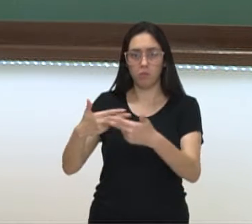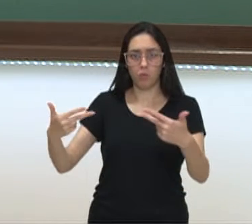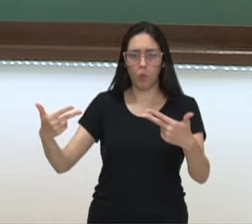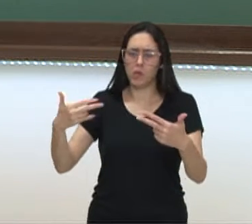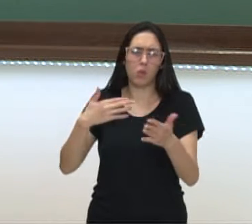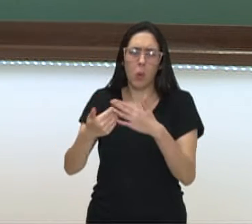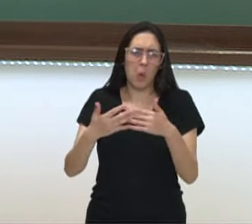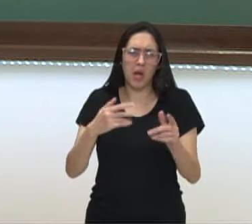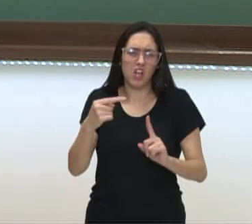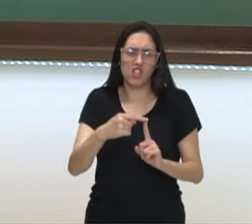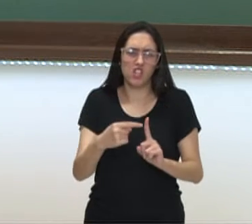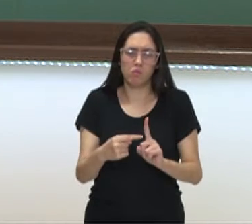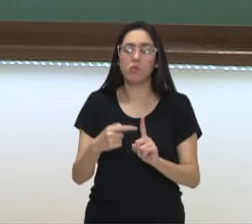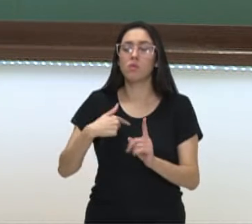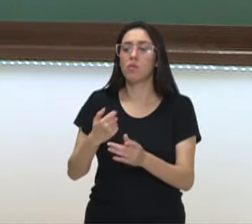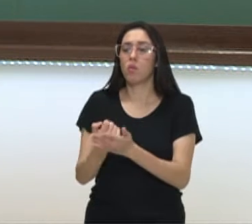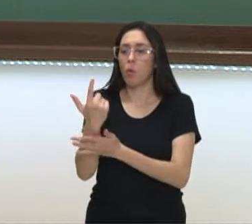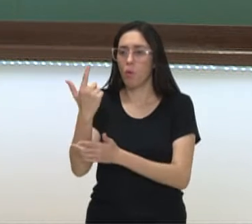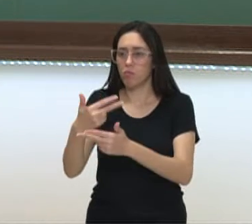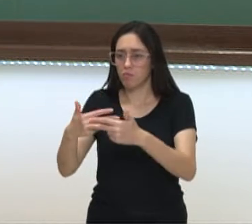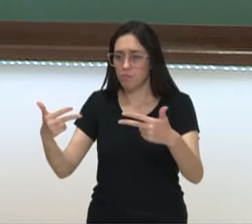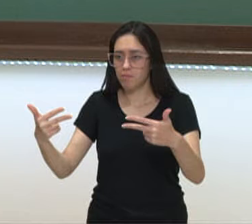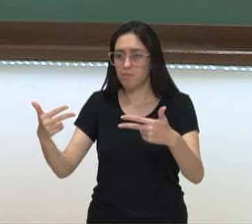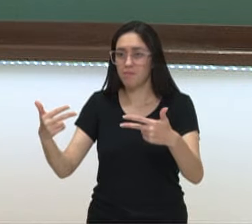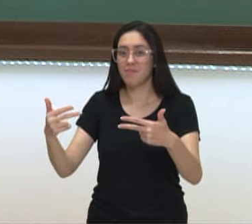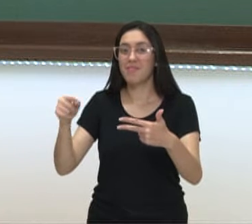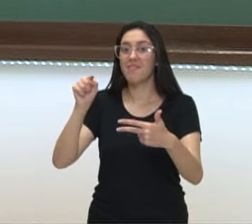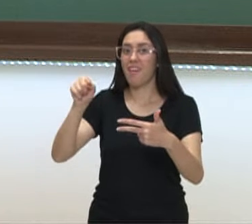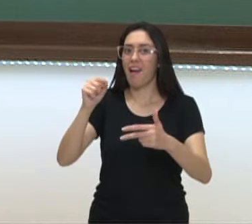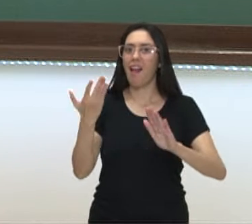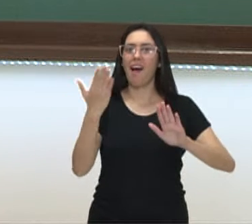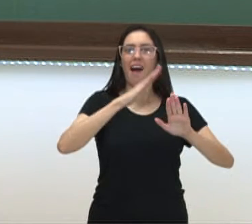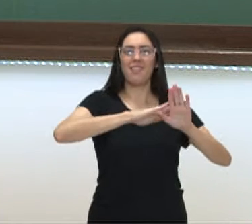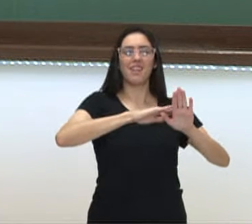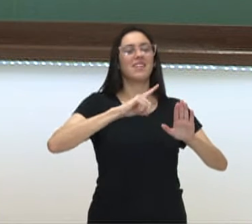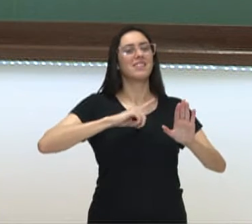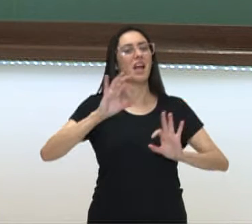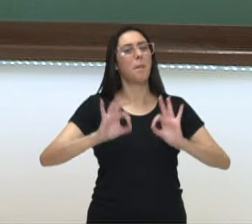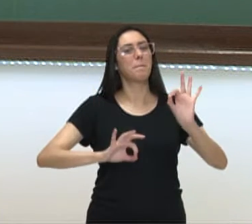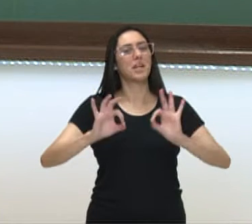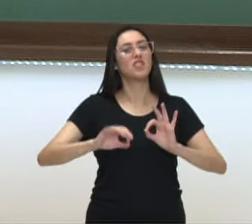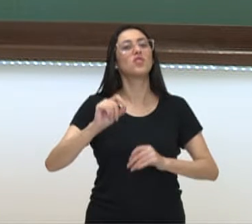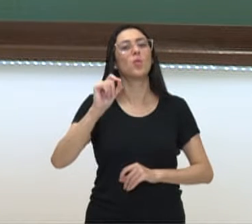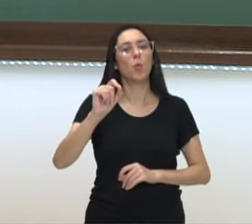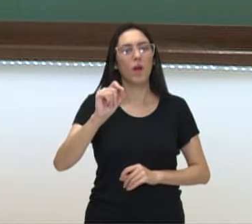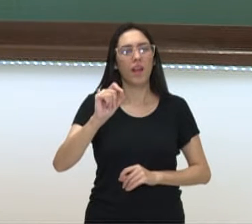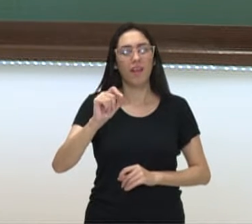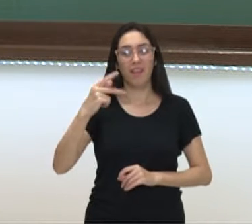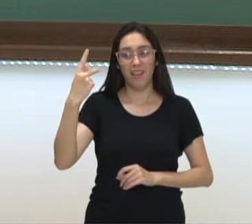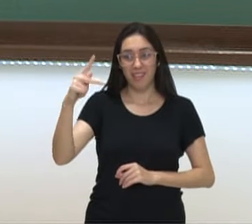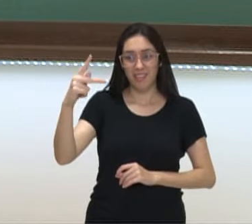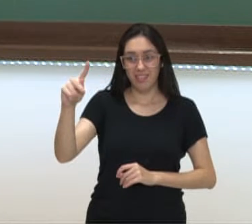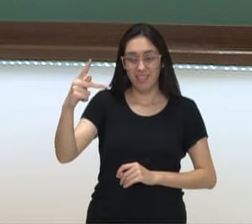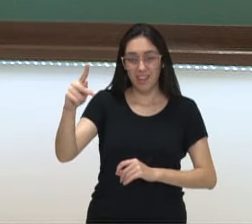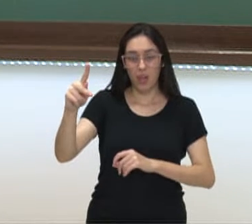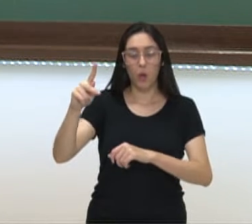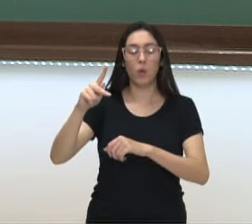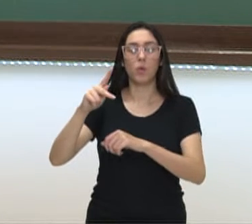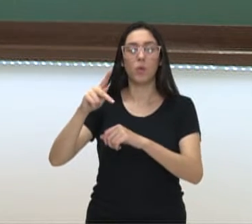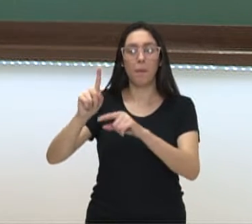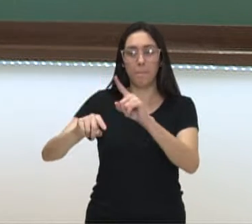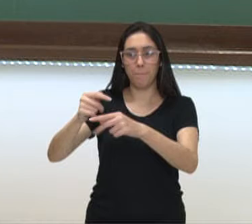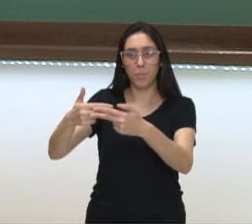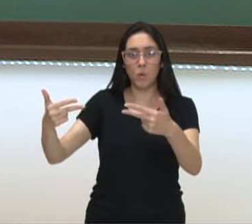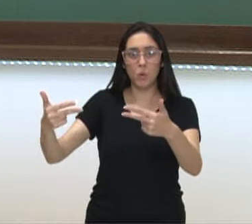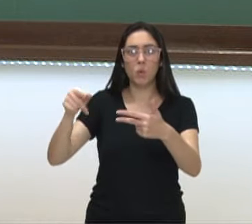for, e esse produto ele já é planejado, ele já foi concebido para ter uma durabilidade curta, para que dentro de um espaço de tempo